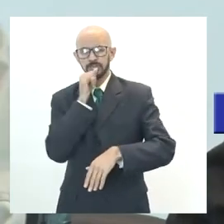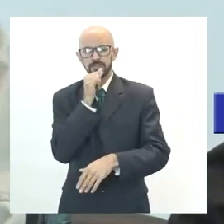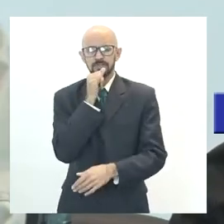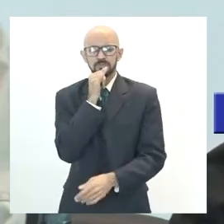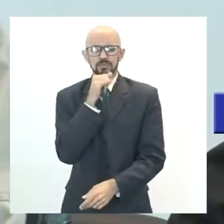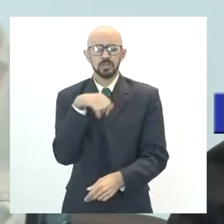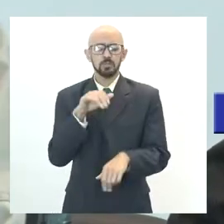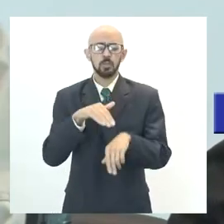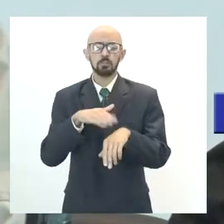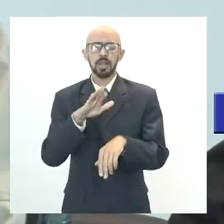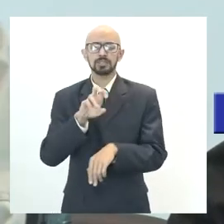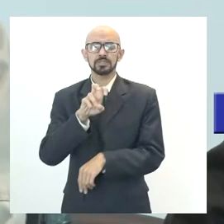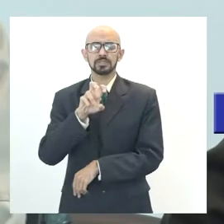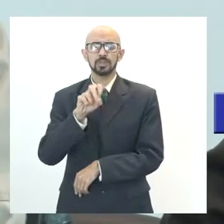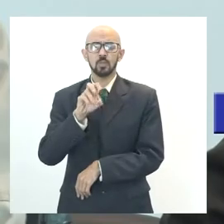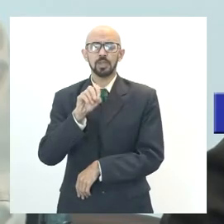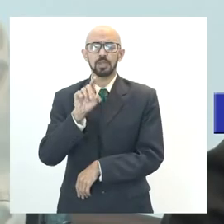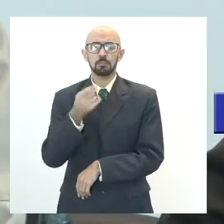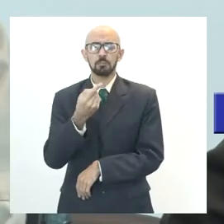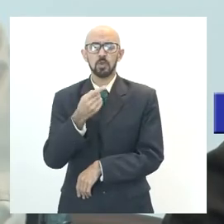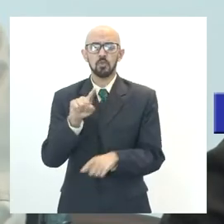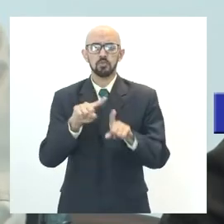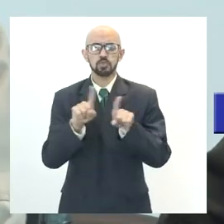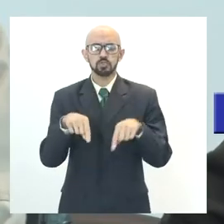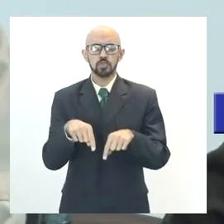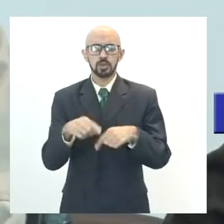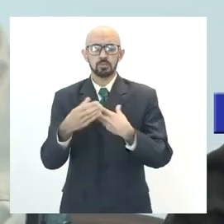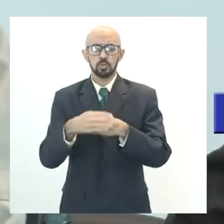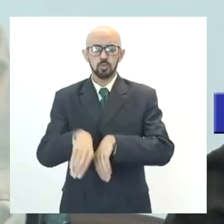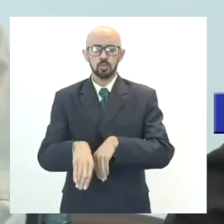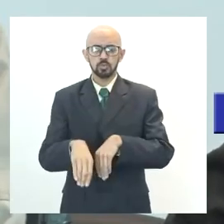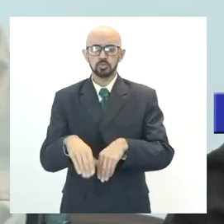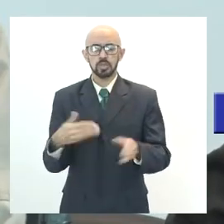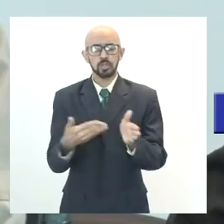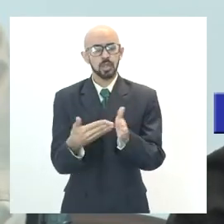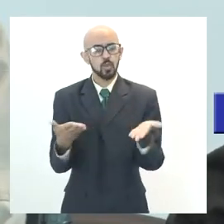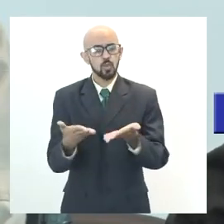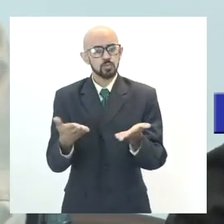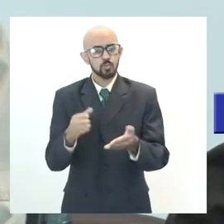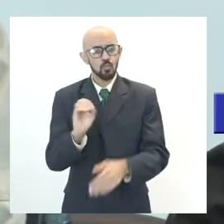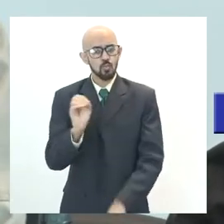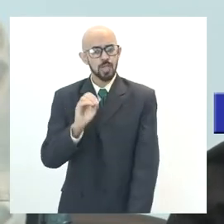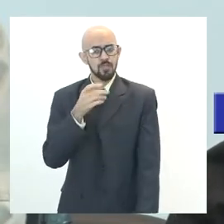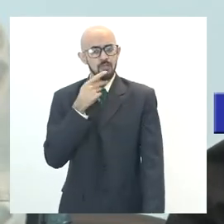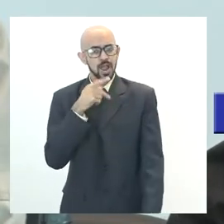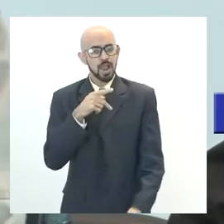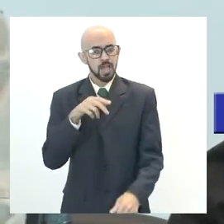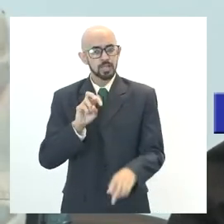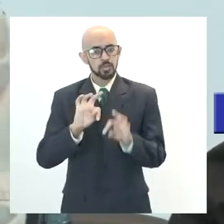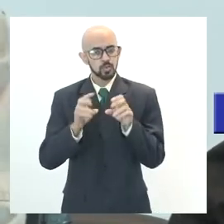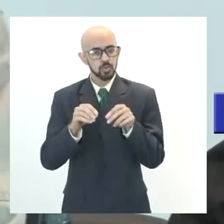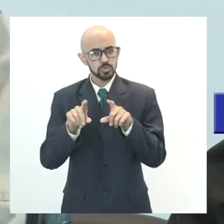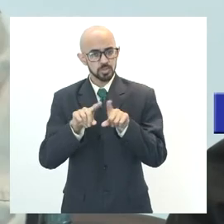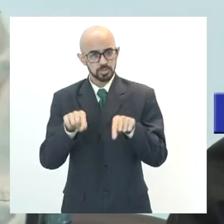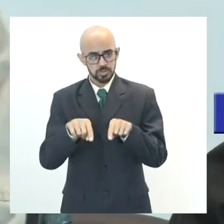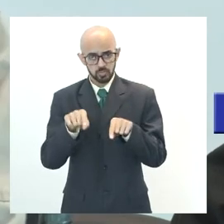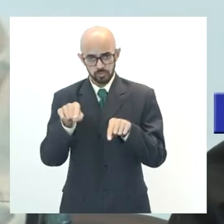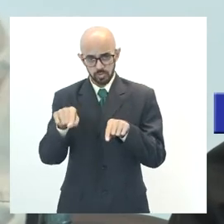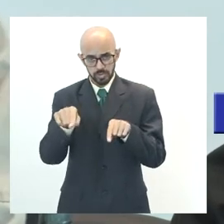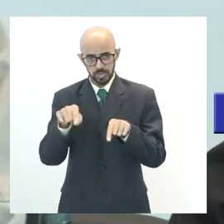50 mil funcionários para ser feito concurso público e até hoje ninguém fala nisso então esses carros eles vão ser todos preenchidos